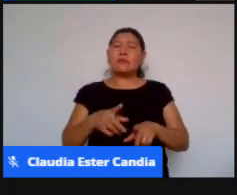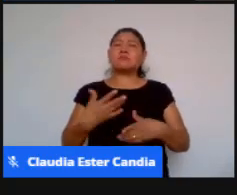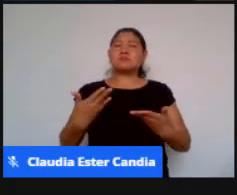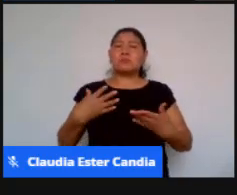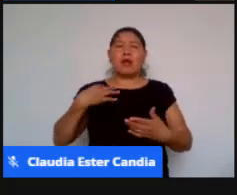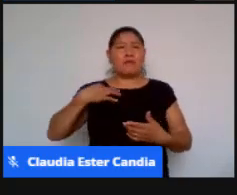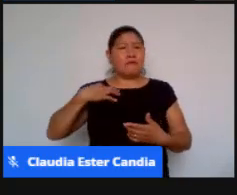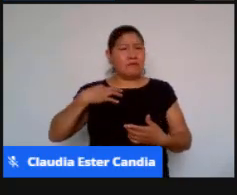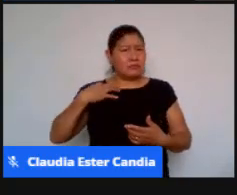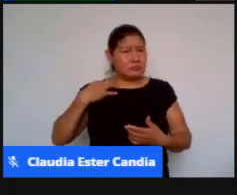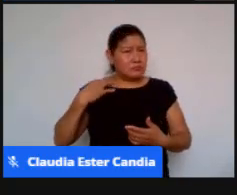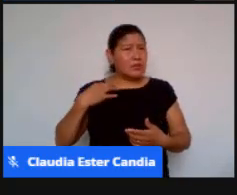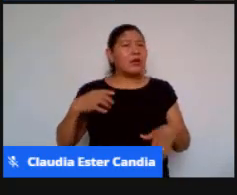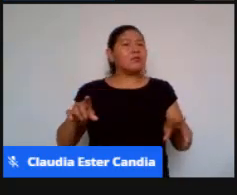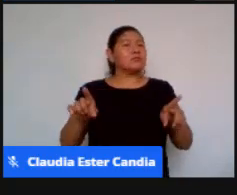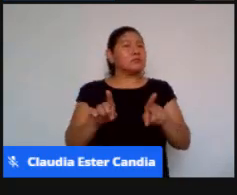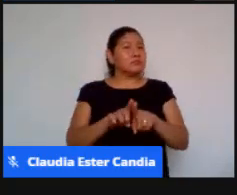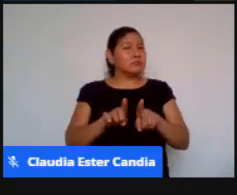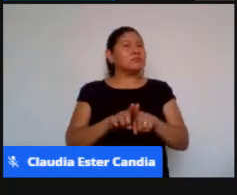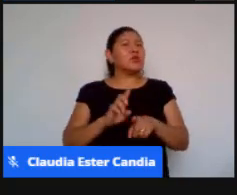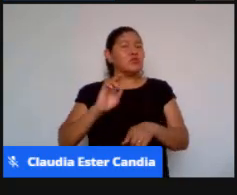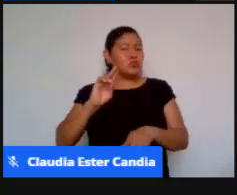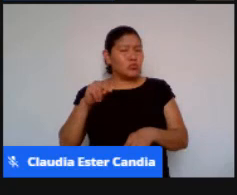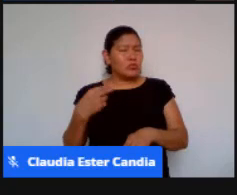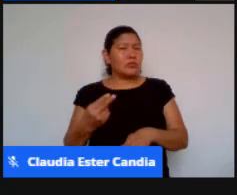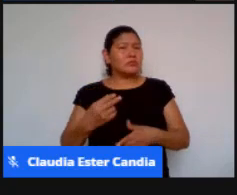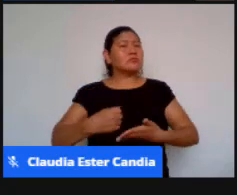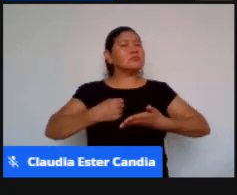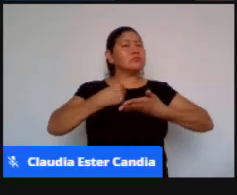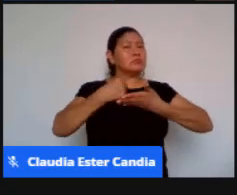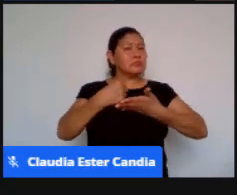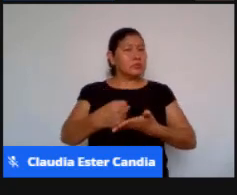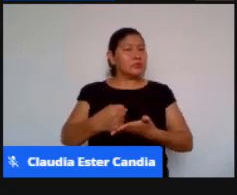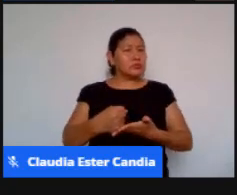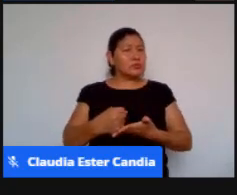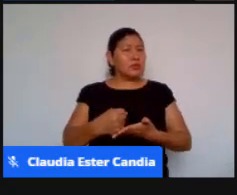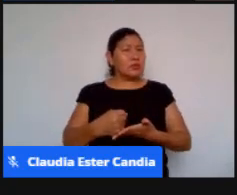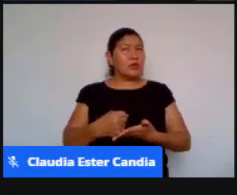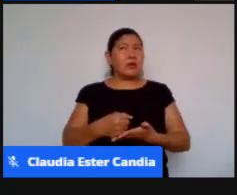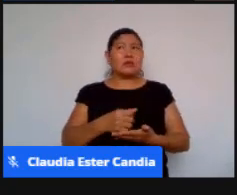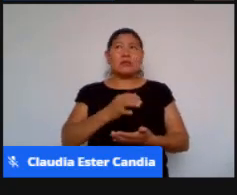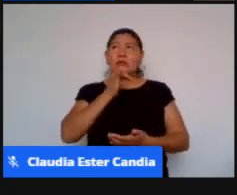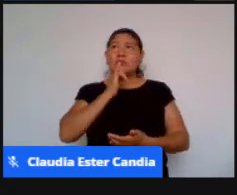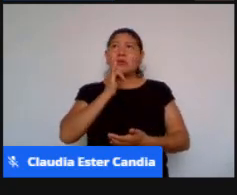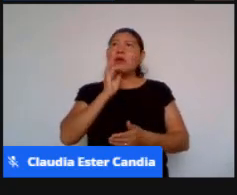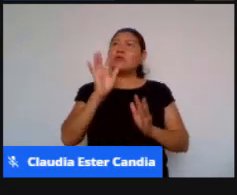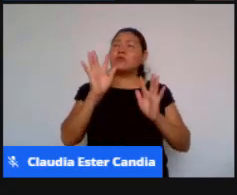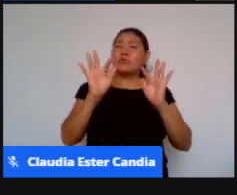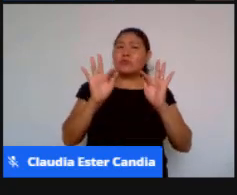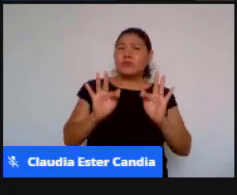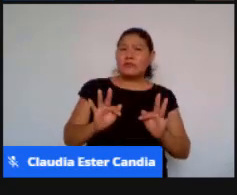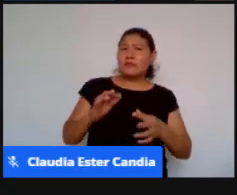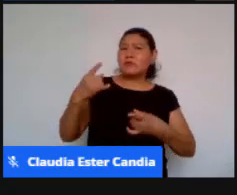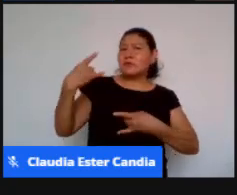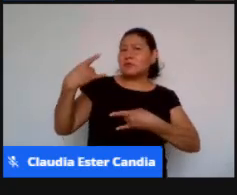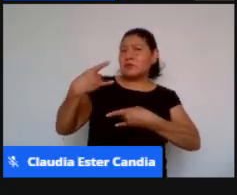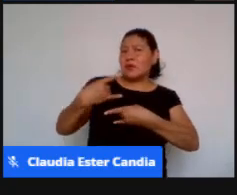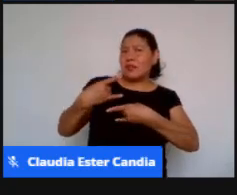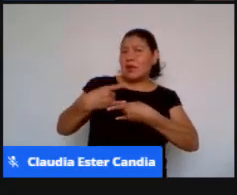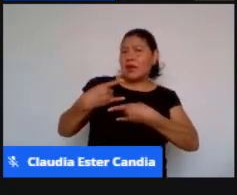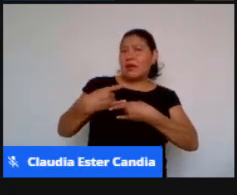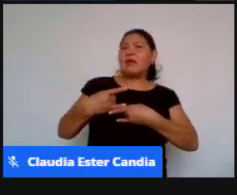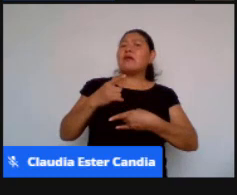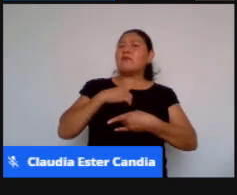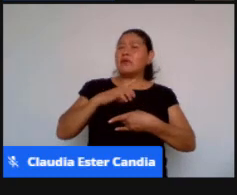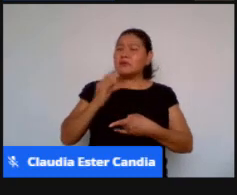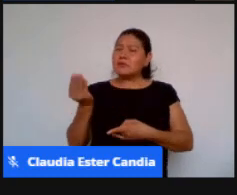falando com a gente o tempo inteiro. No final, hoje, no final do nosso bate-papo, tem o e-mail da geografia,